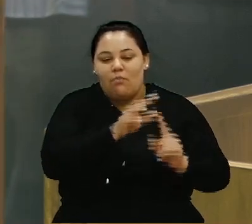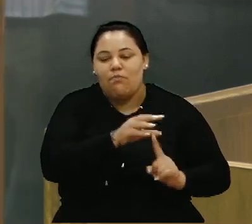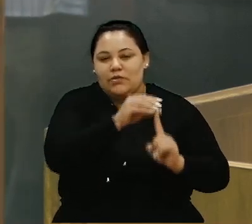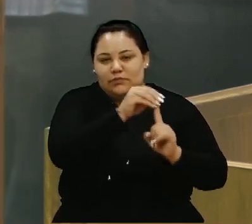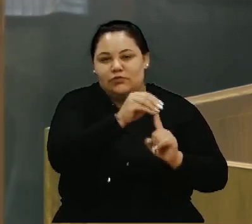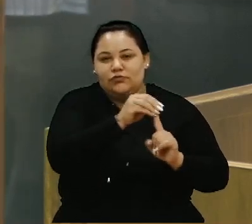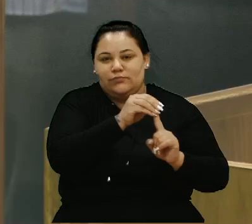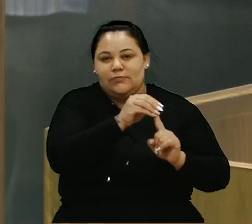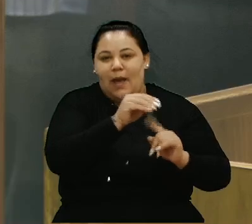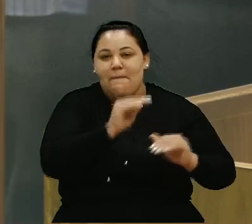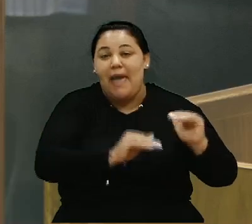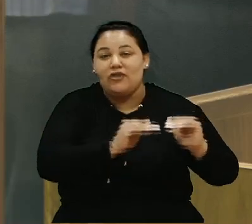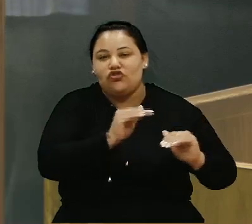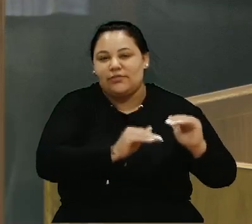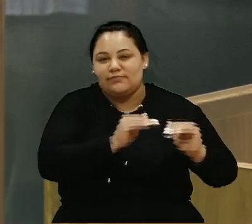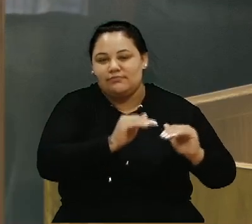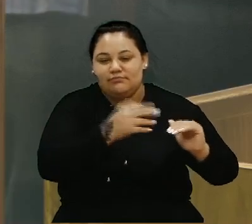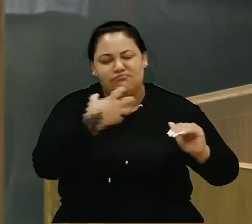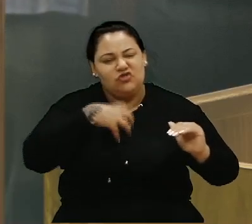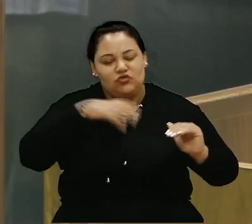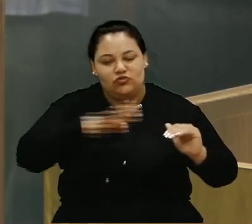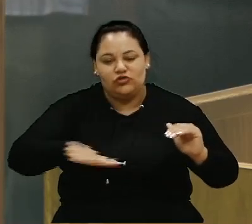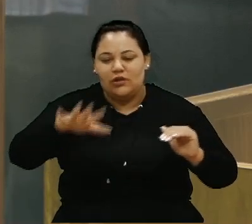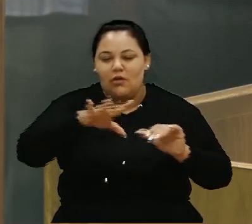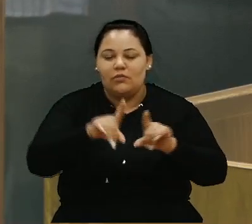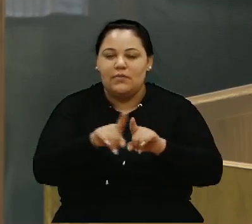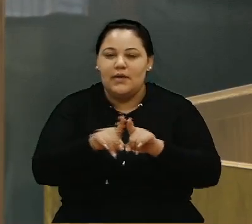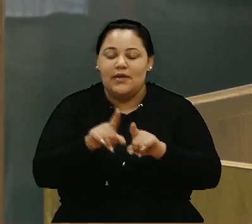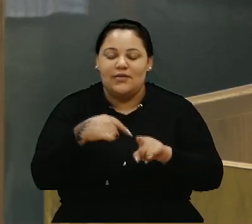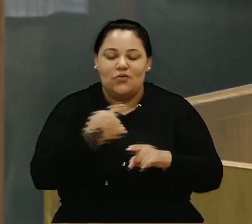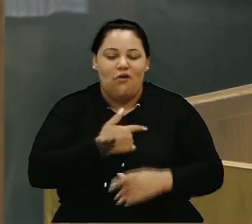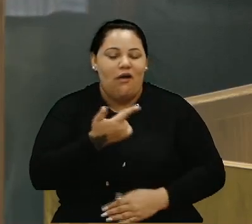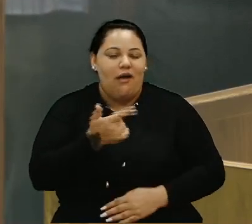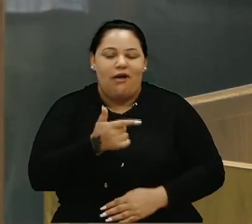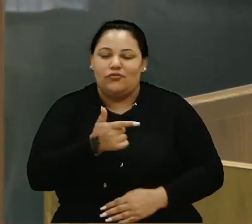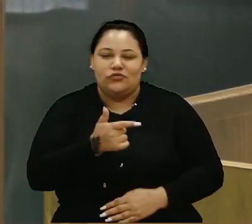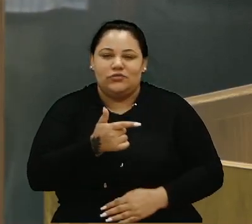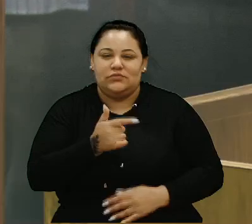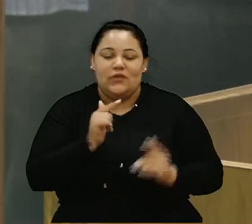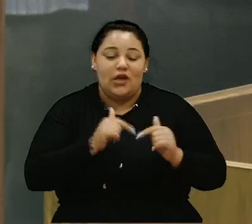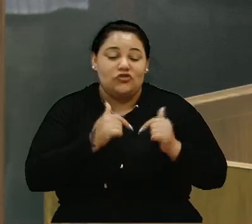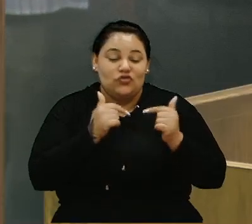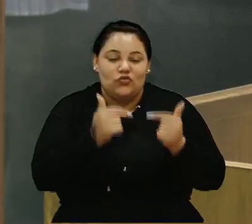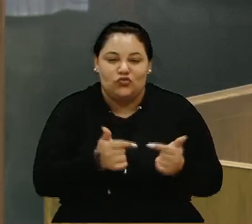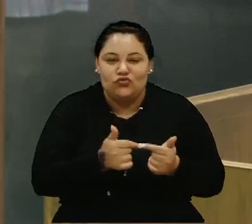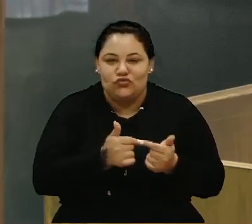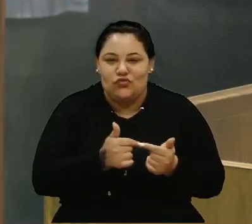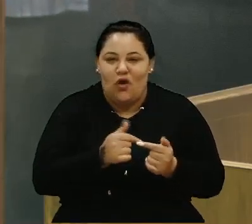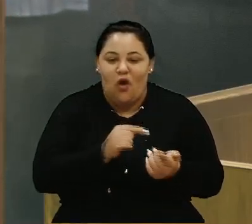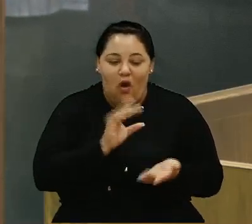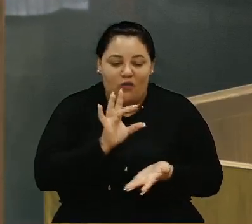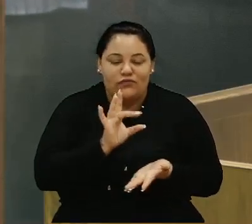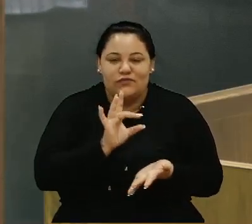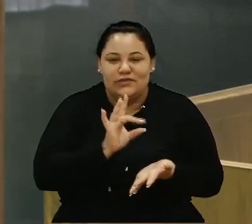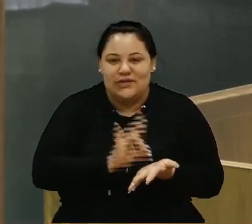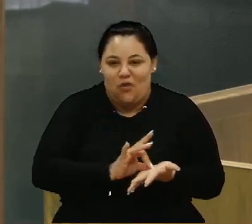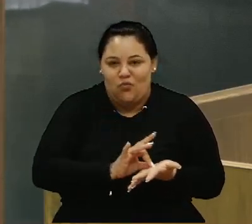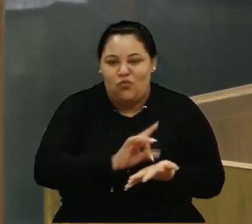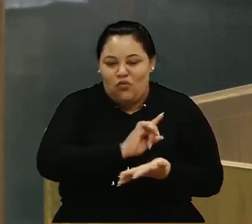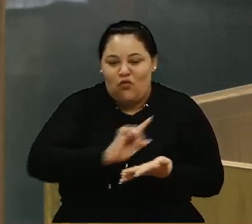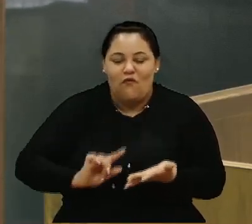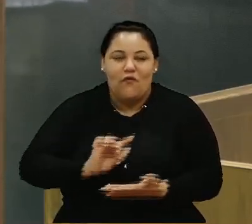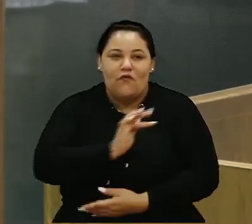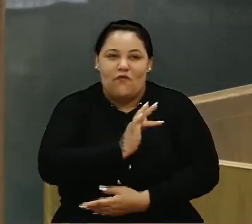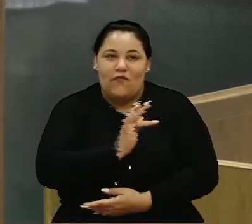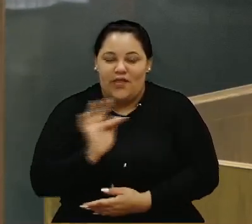Da classe média de um modo geral, e nós não tínhamos uma ação efetiva de parte do governo